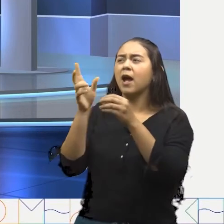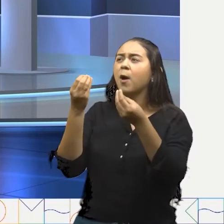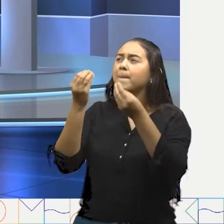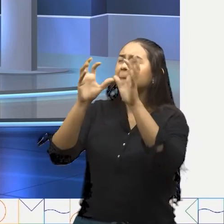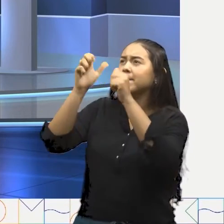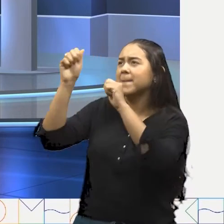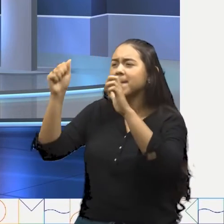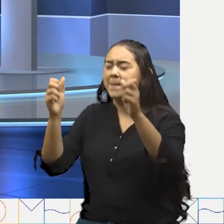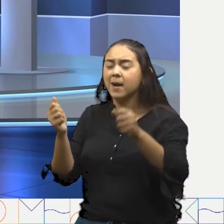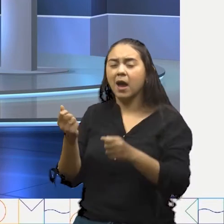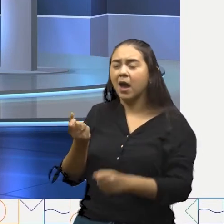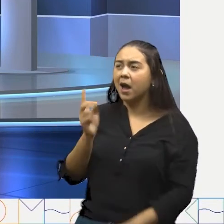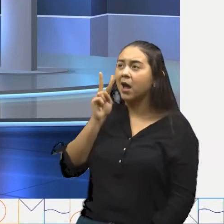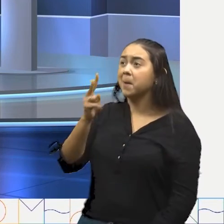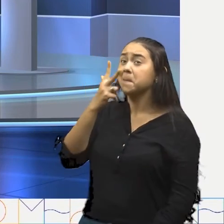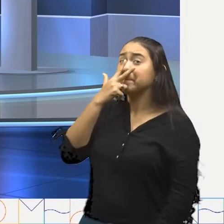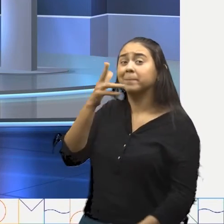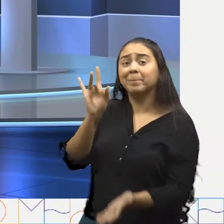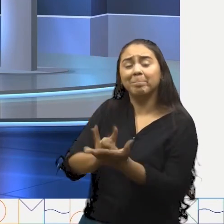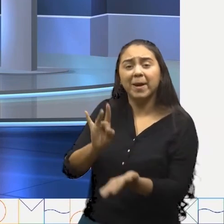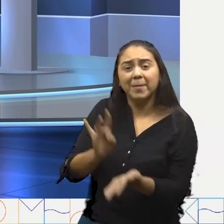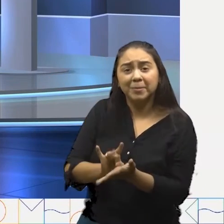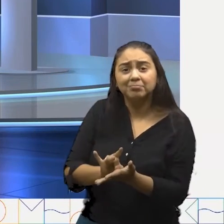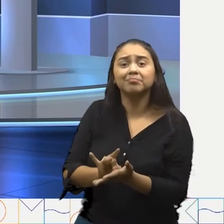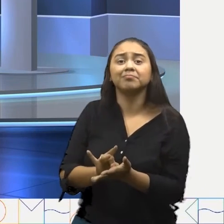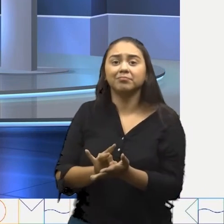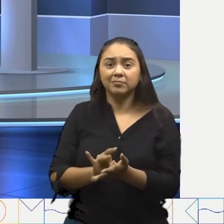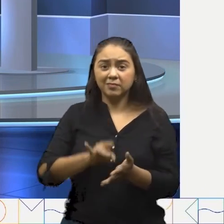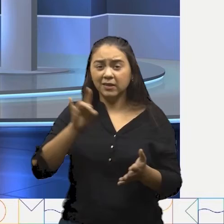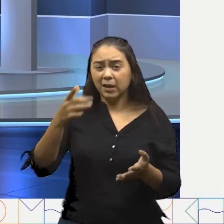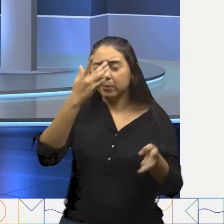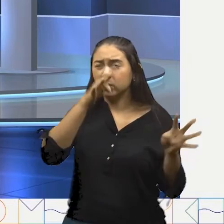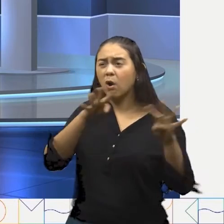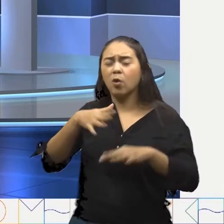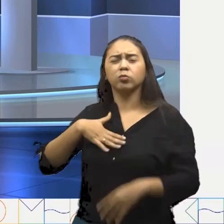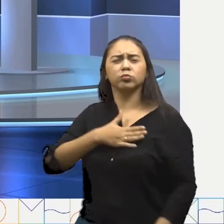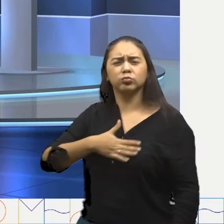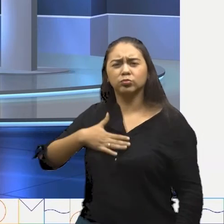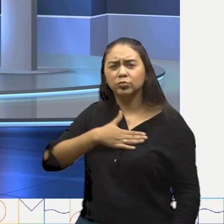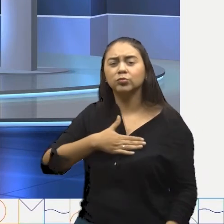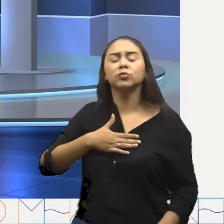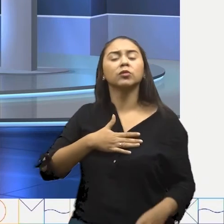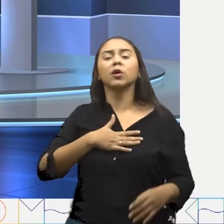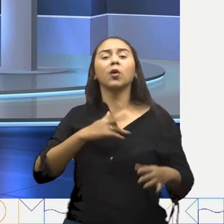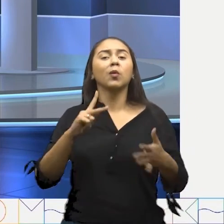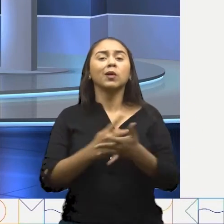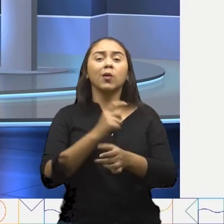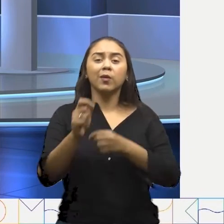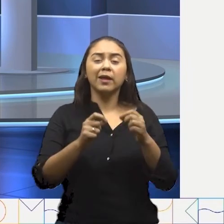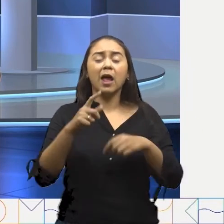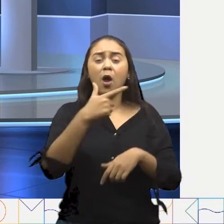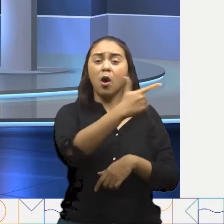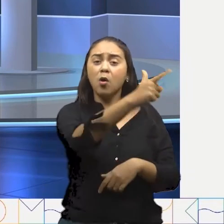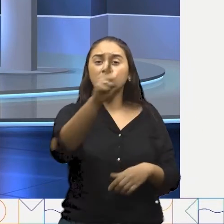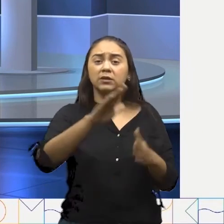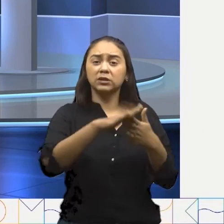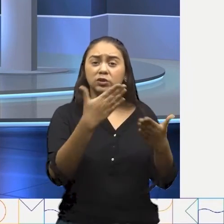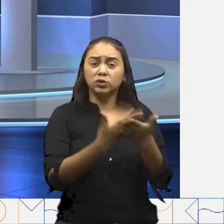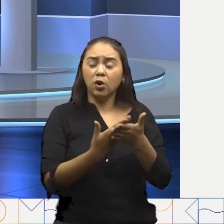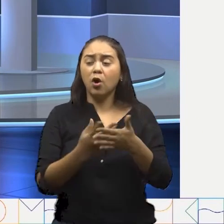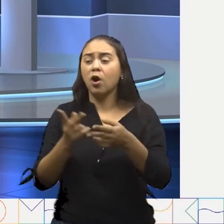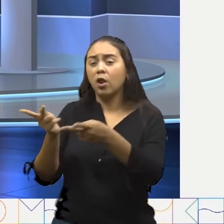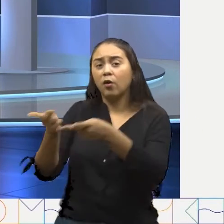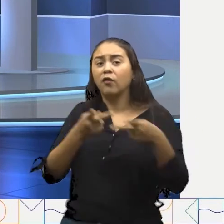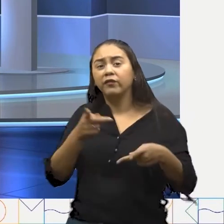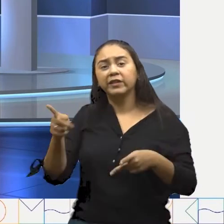para homenagear a cultura chinesa. O dragão fez tanto sucesso que Célio foi convidado a confeccionar